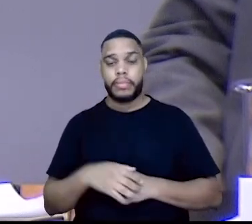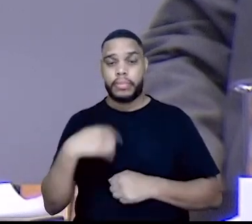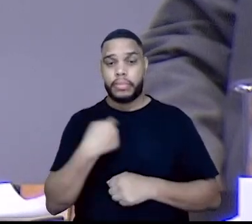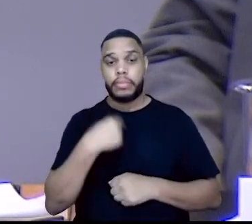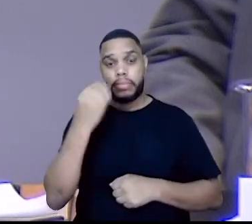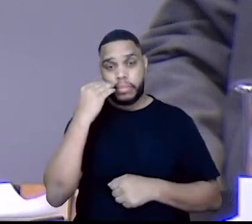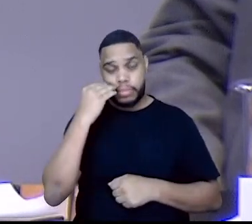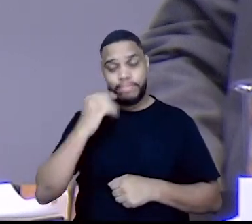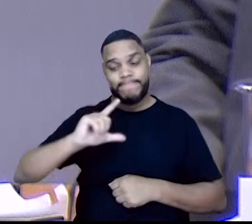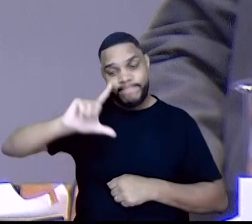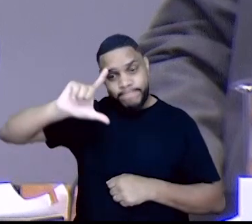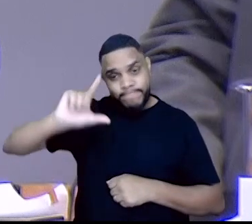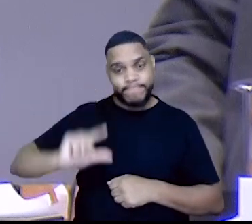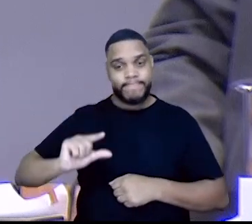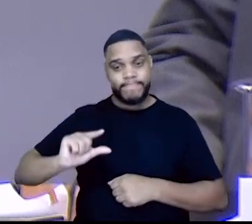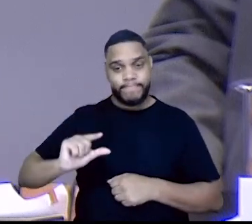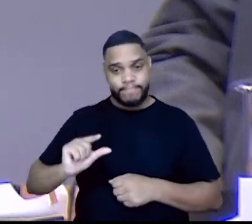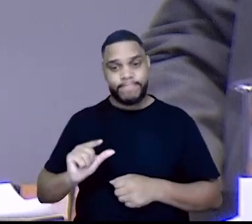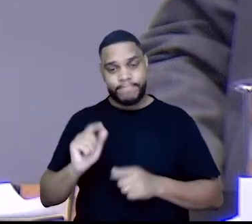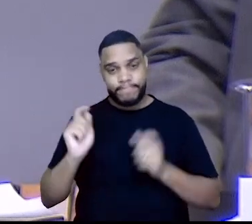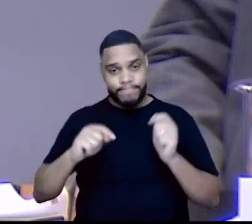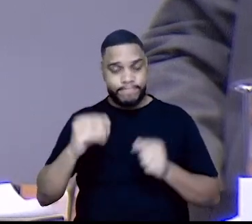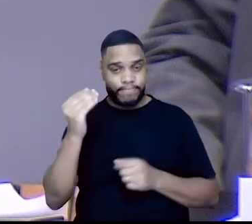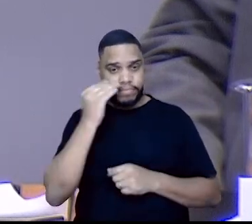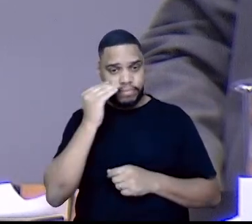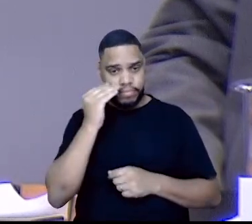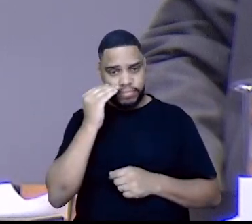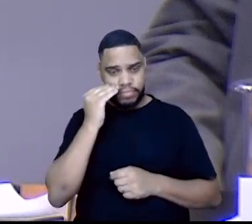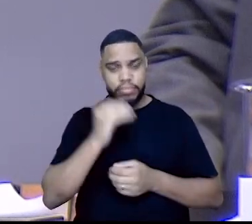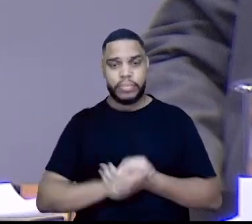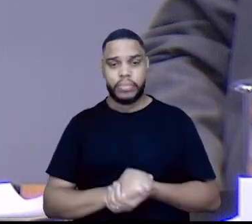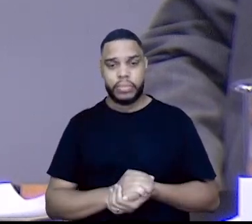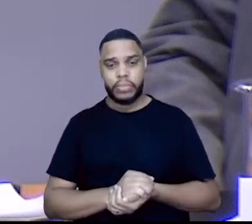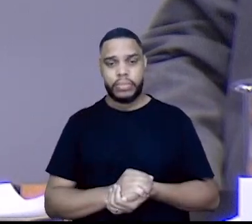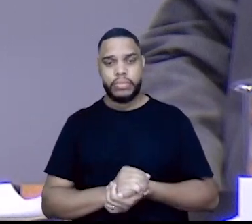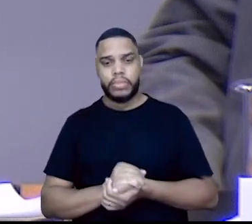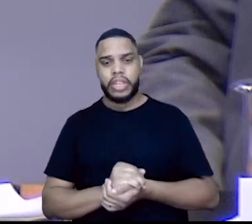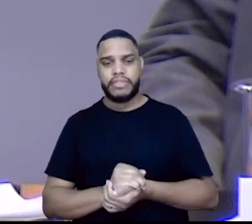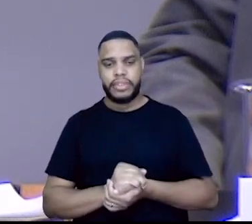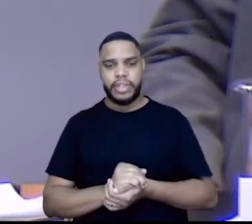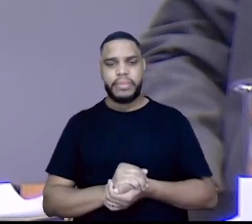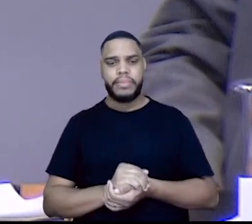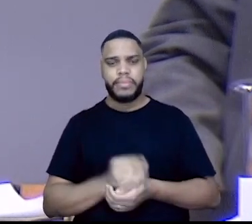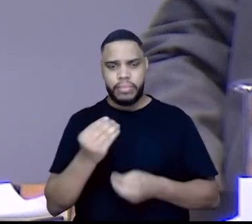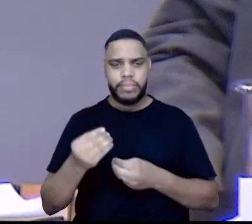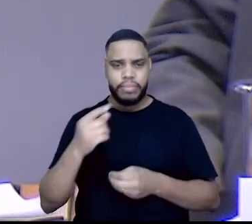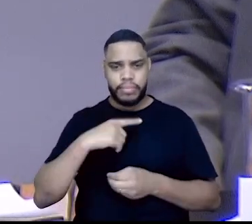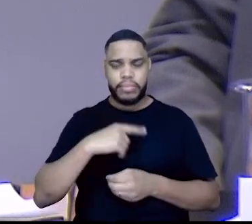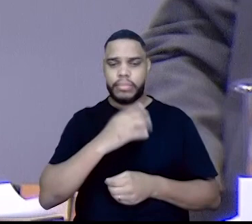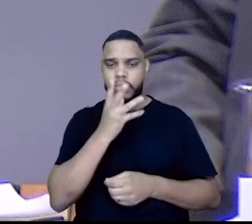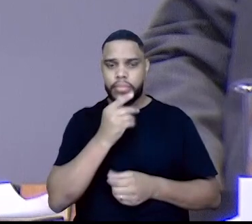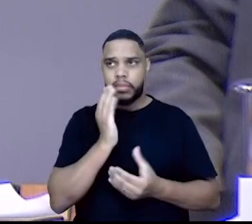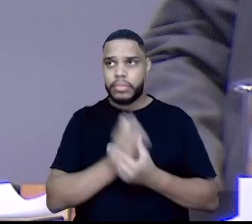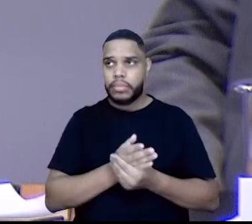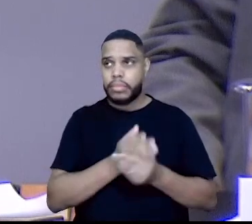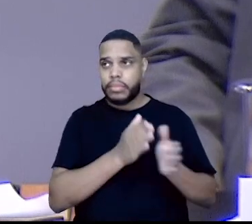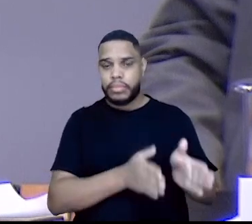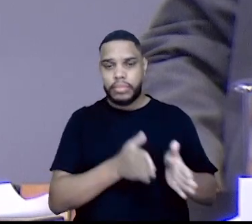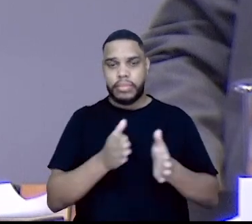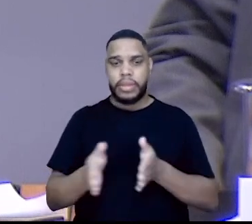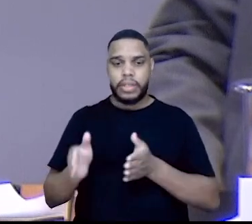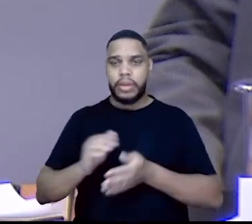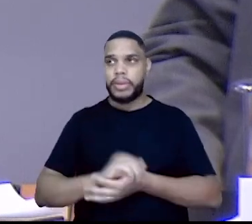pouco, dentro das possibilidades, a litigiosidade no